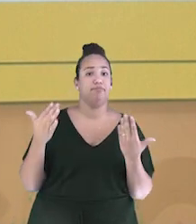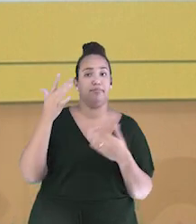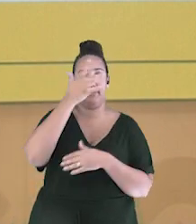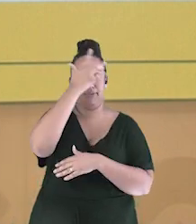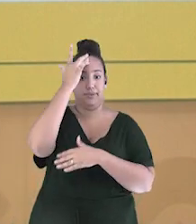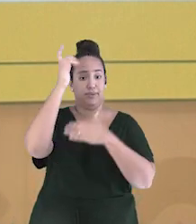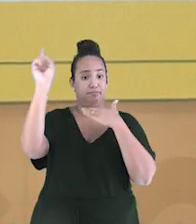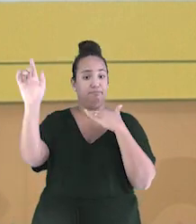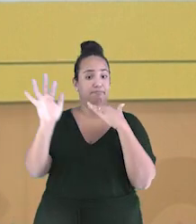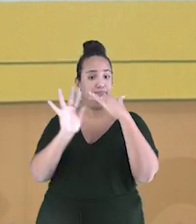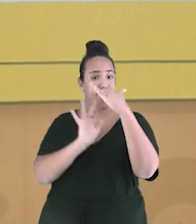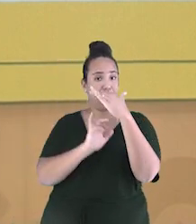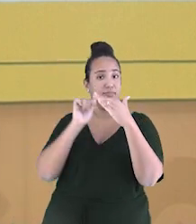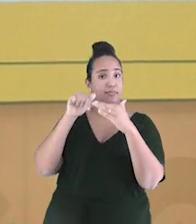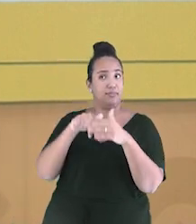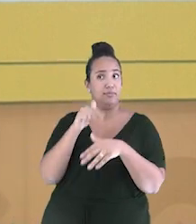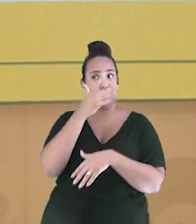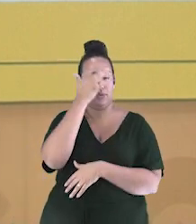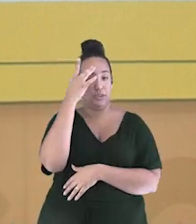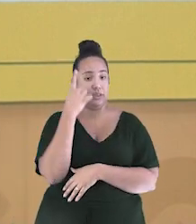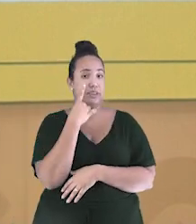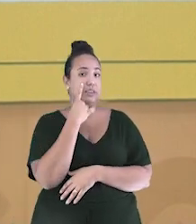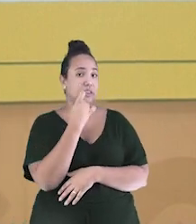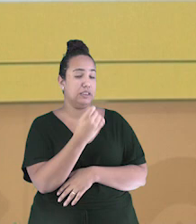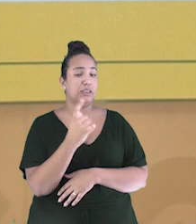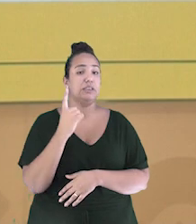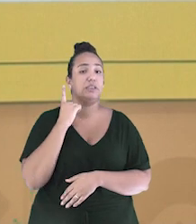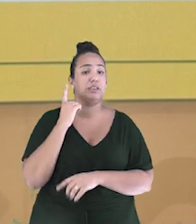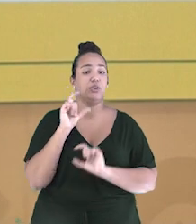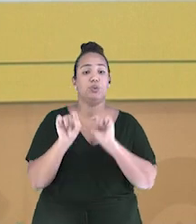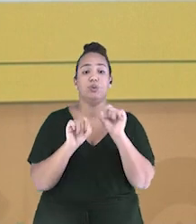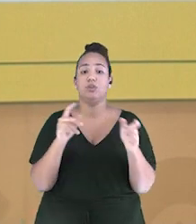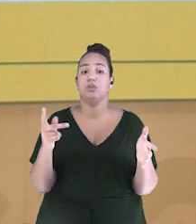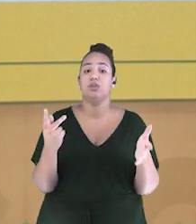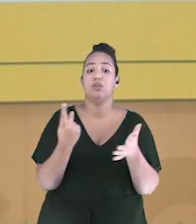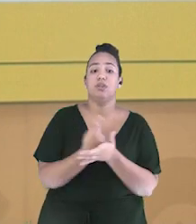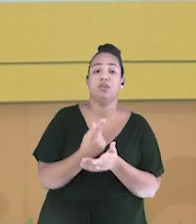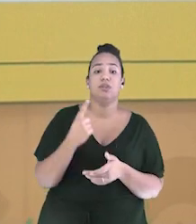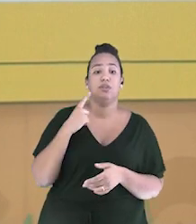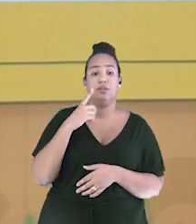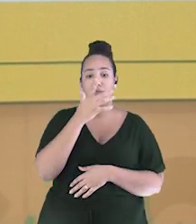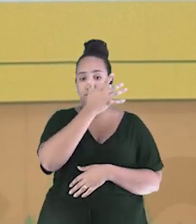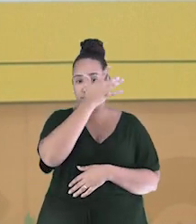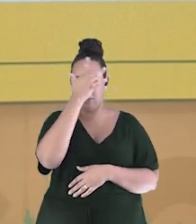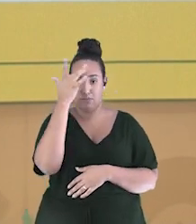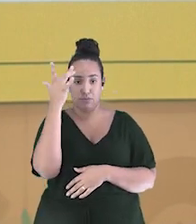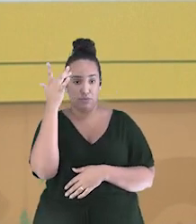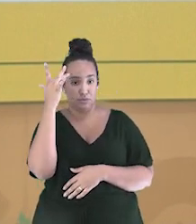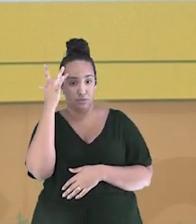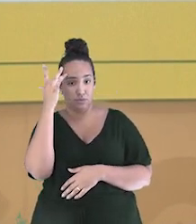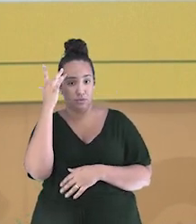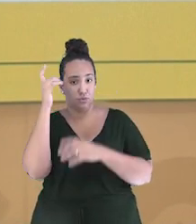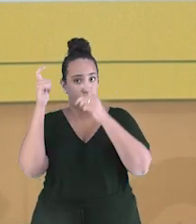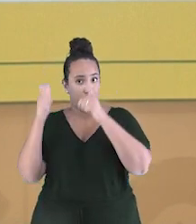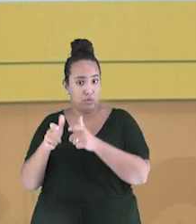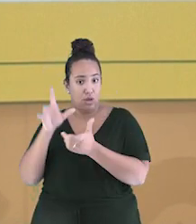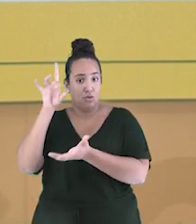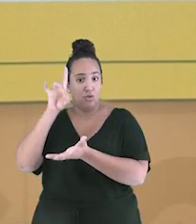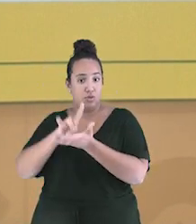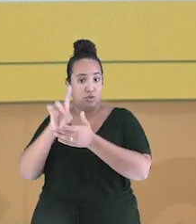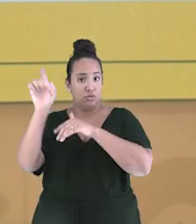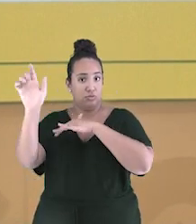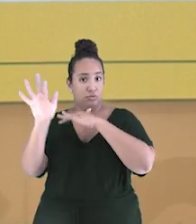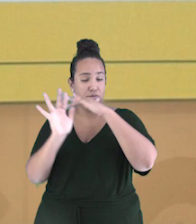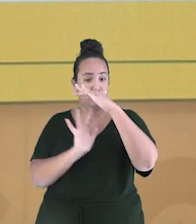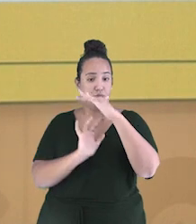território brasileiro era bem vista pelos estrangeiros. Isto fez com que muitas pessoas largassem os seus locais de